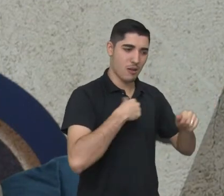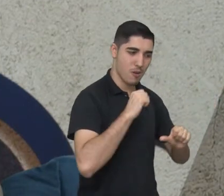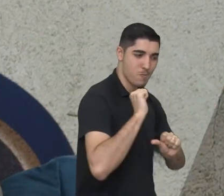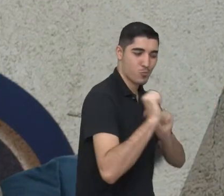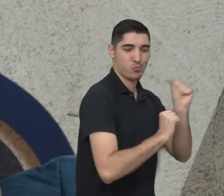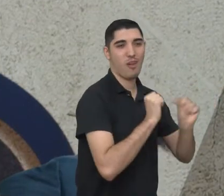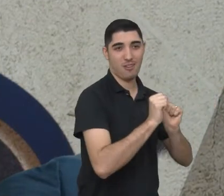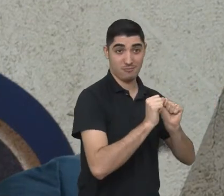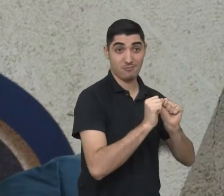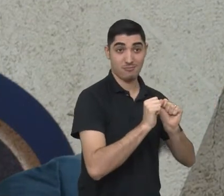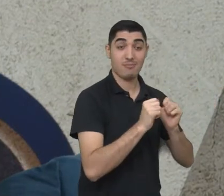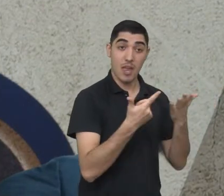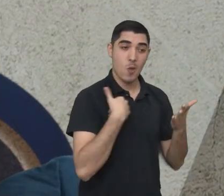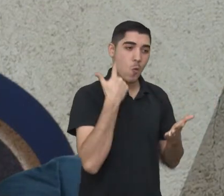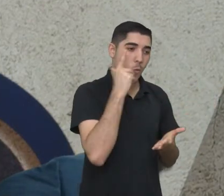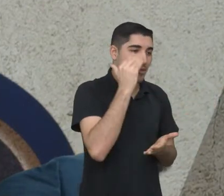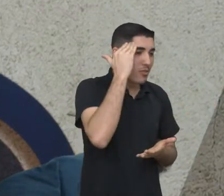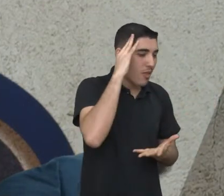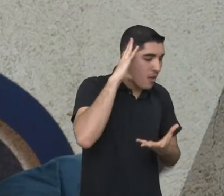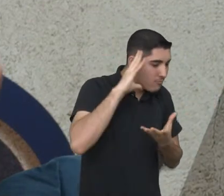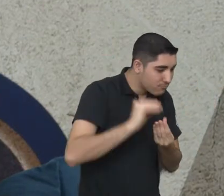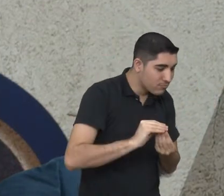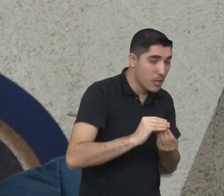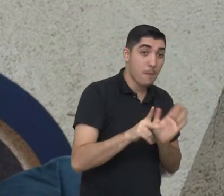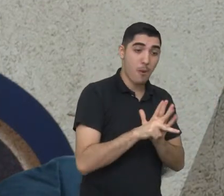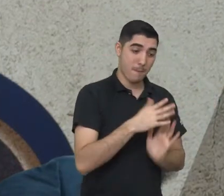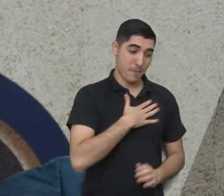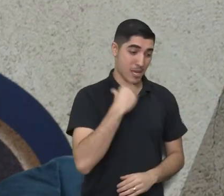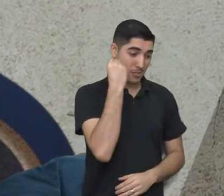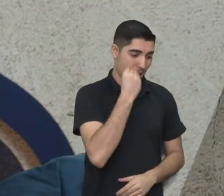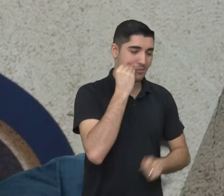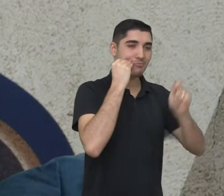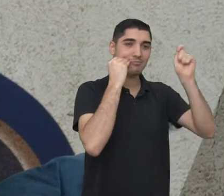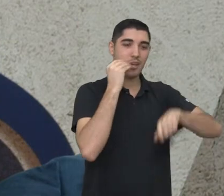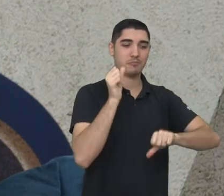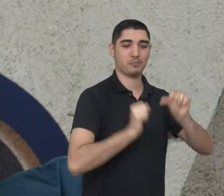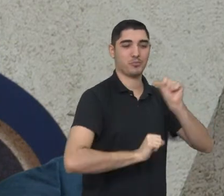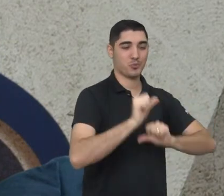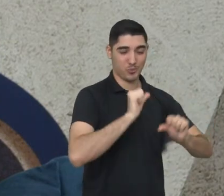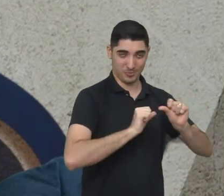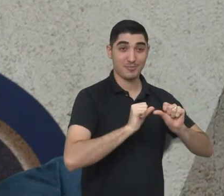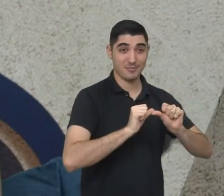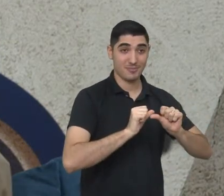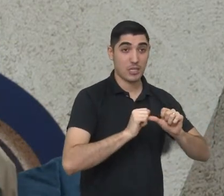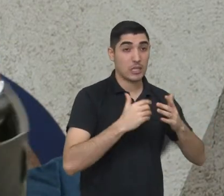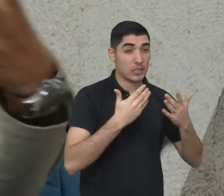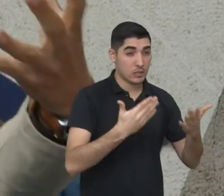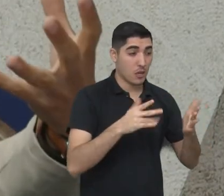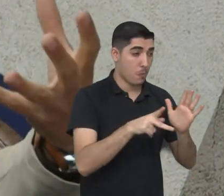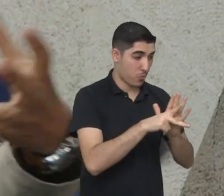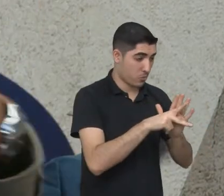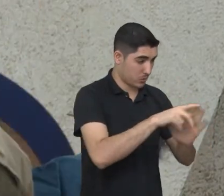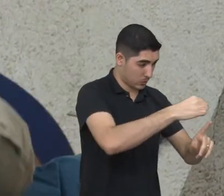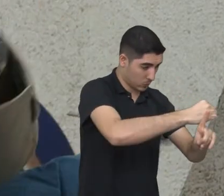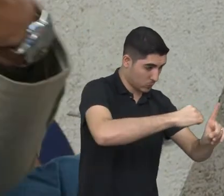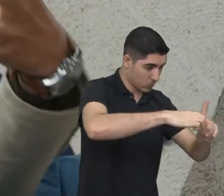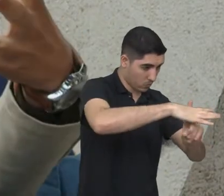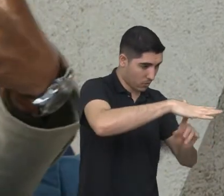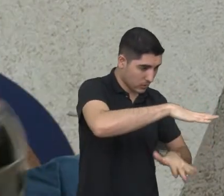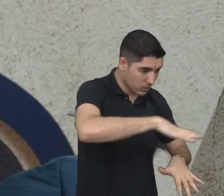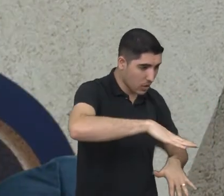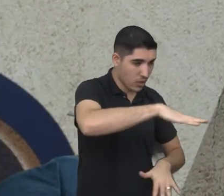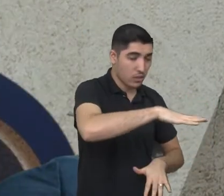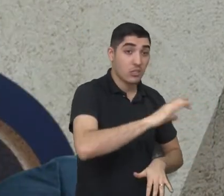deveria mudar isso. Acho que eu poderia mudar isso. E aí eu tenho a minha experiência transformada. Então, imaginando em termos de